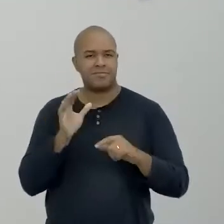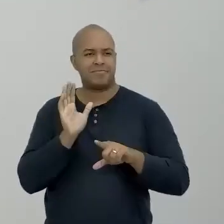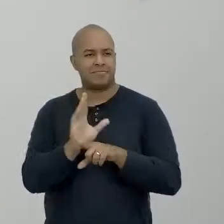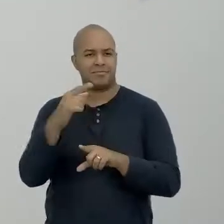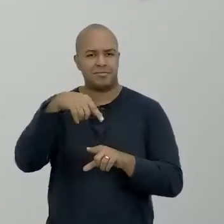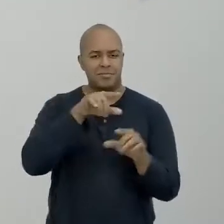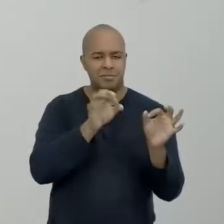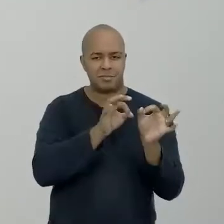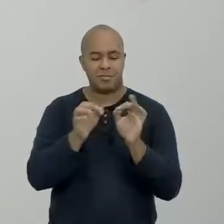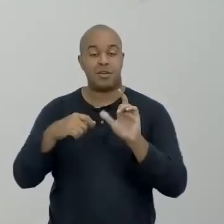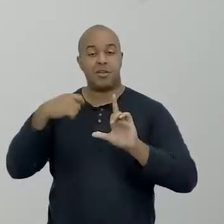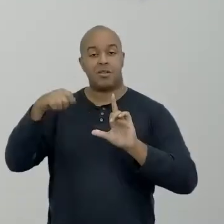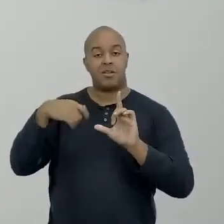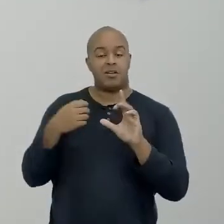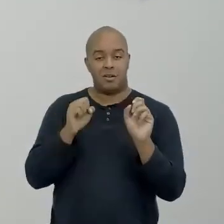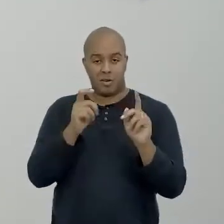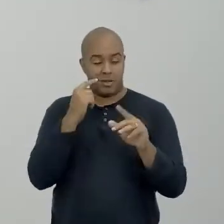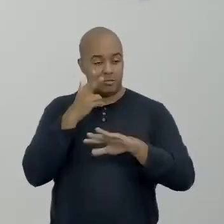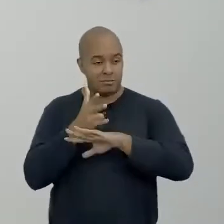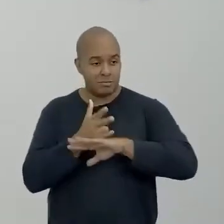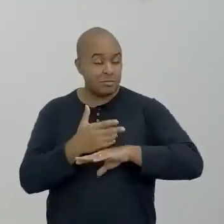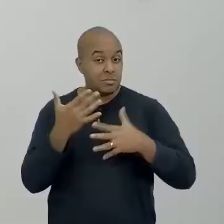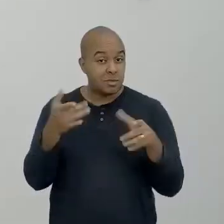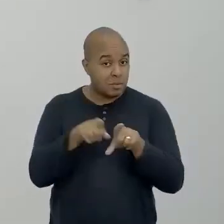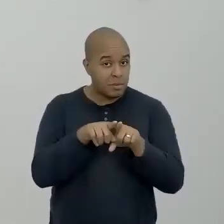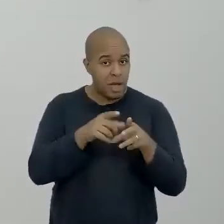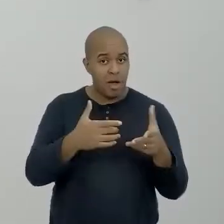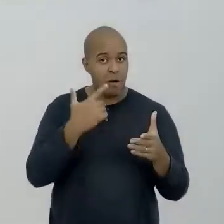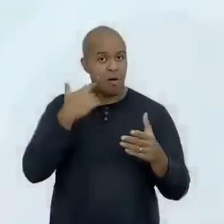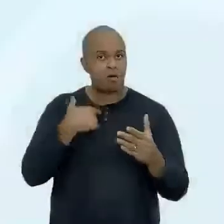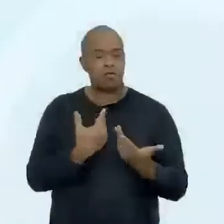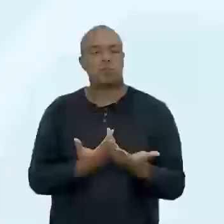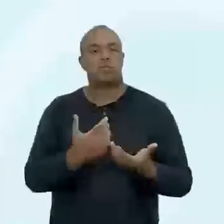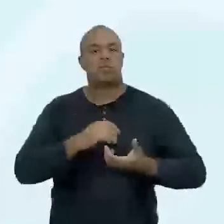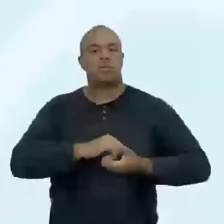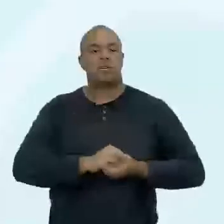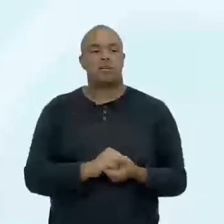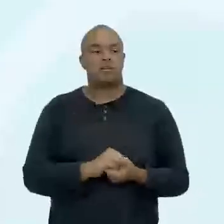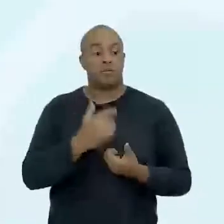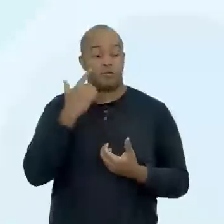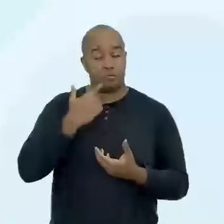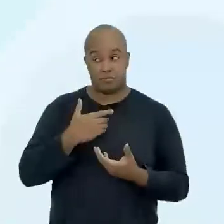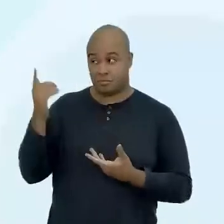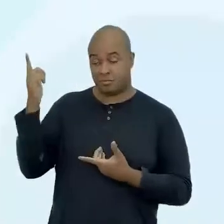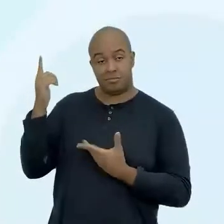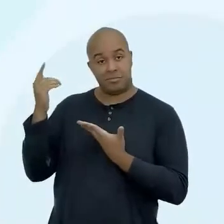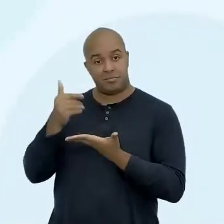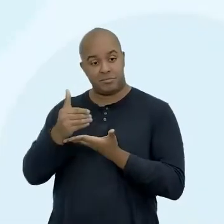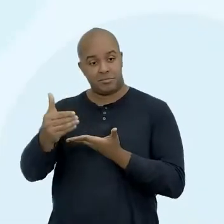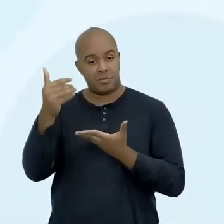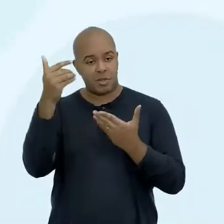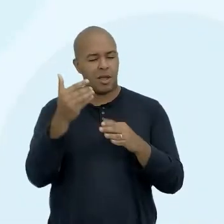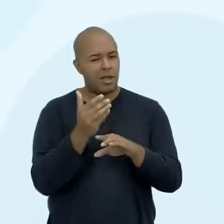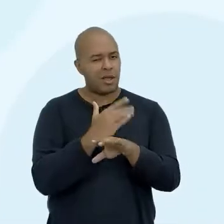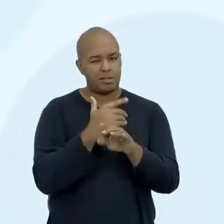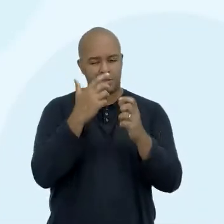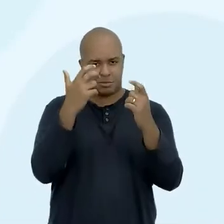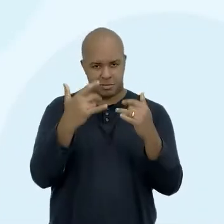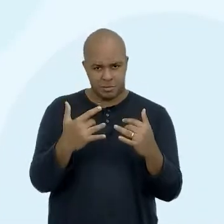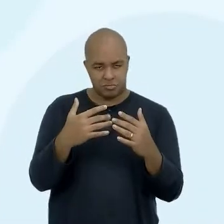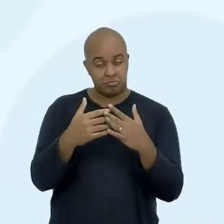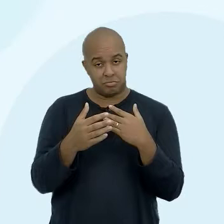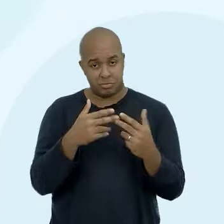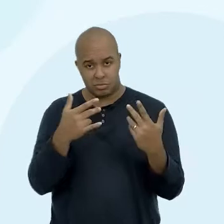ajudando a gravar esse vídeo. Bom, então, pessoal, é o seguinte. Vamos começar, antes de eu falar